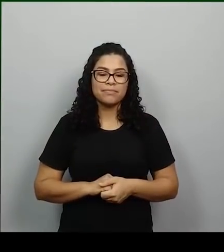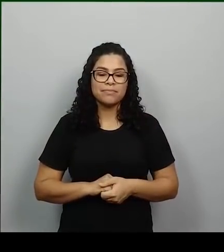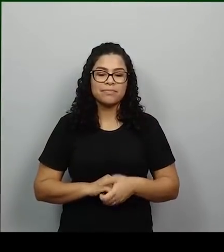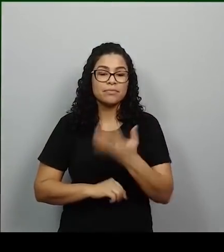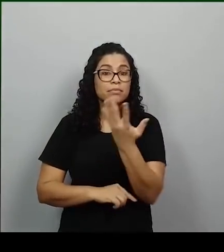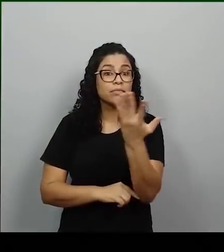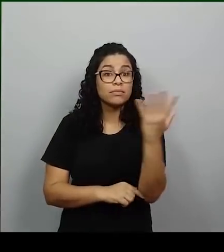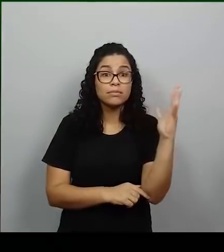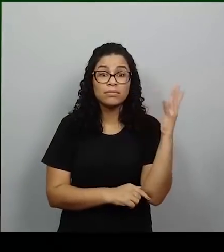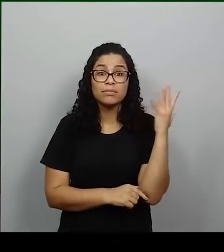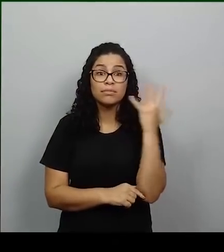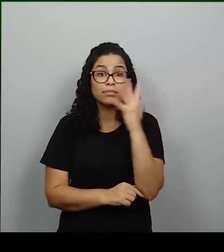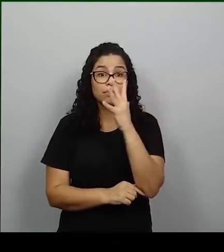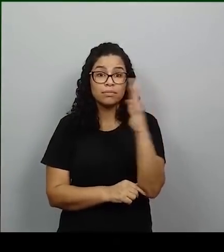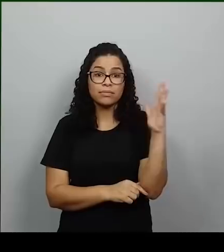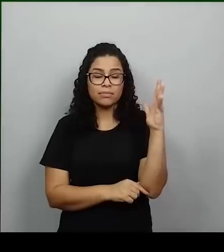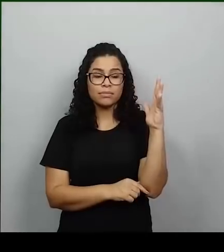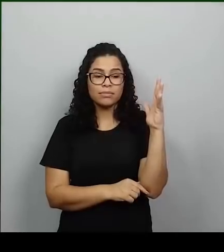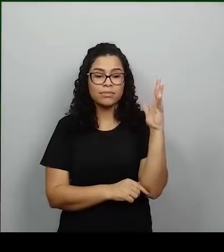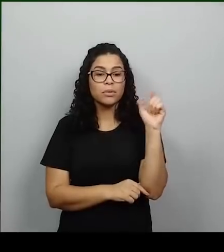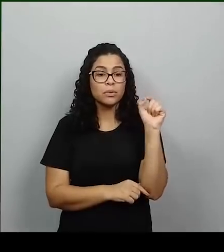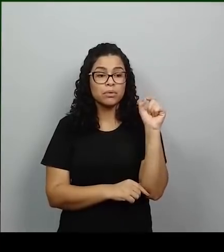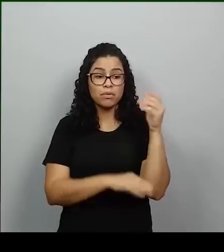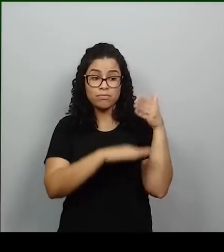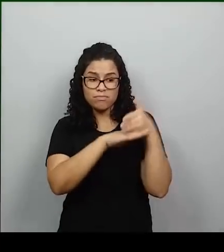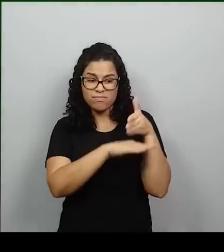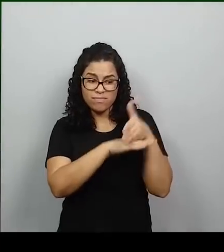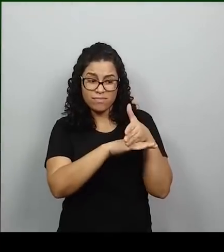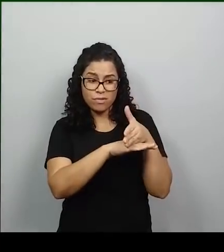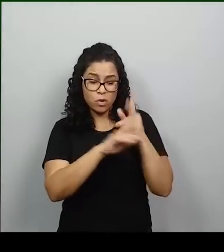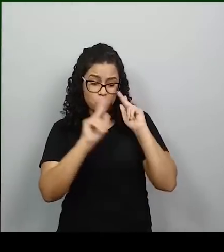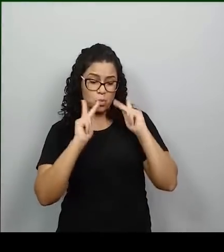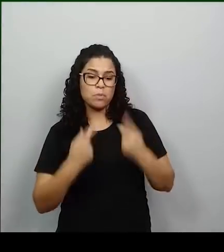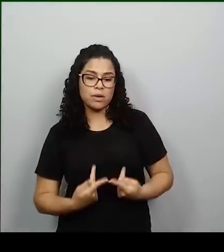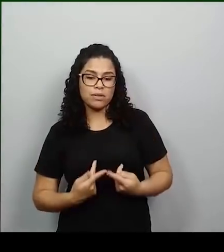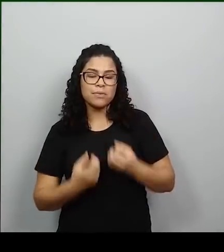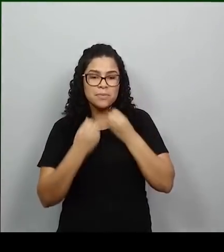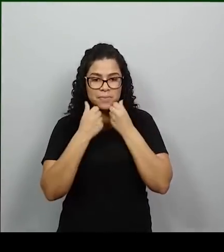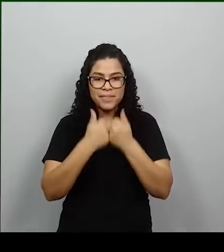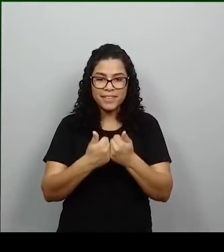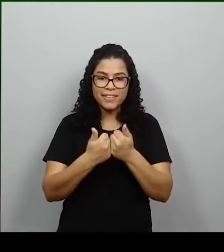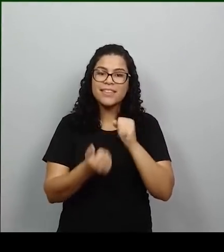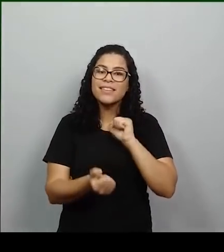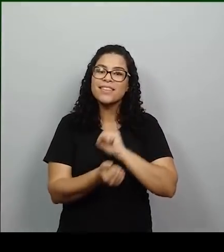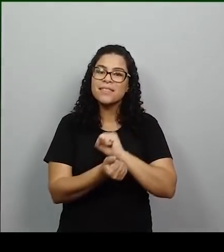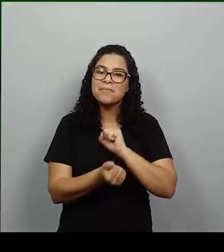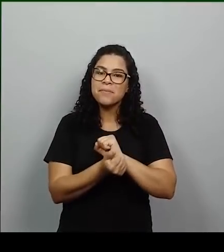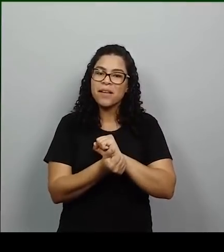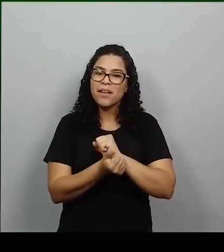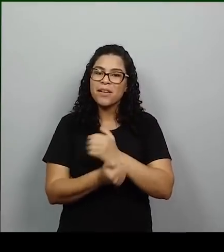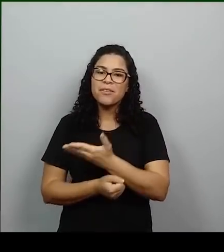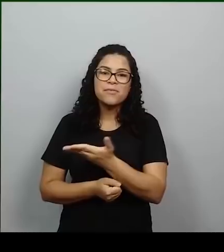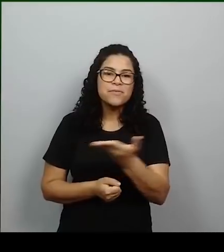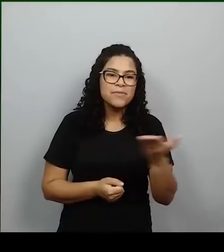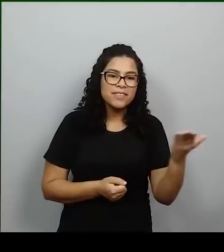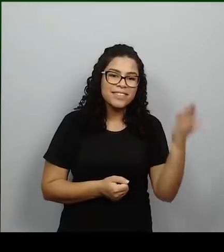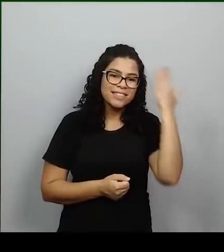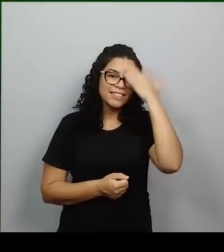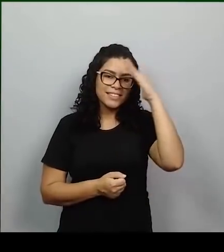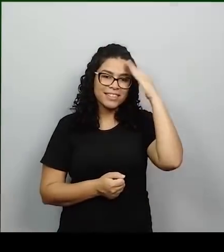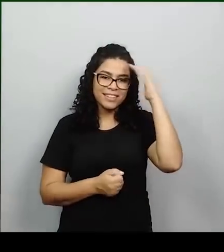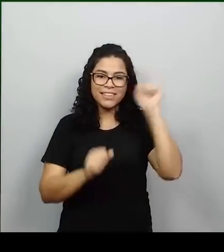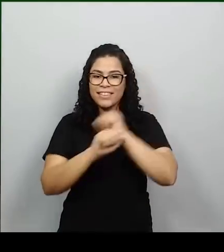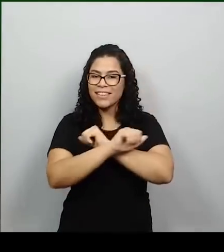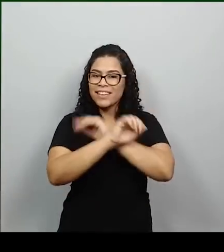com a menor interferência humana possível, tá bom? Espero que eu tenha conseguido esclarecer um pouquinho